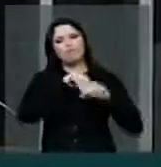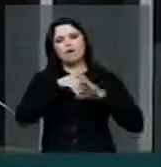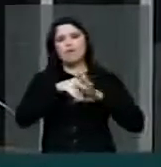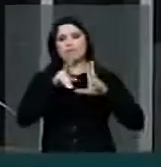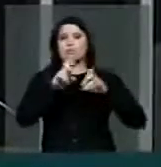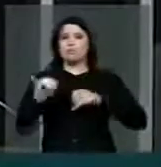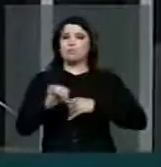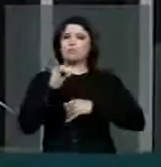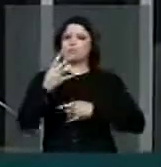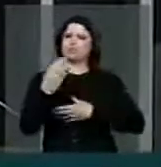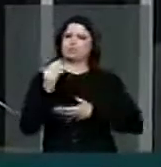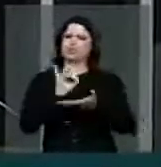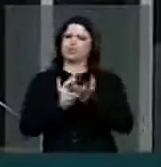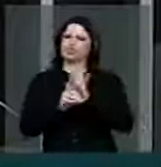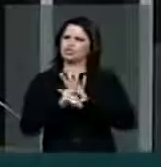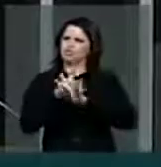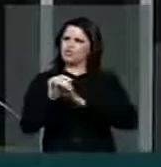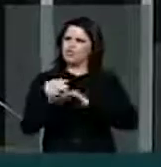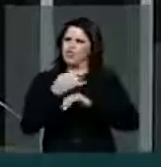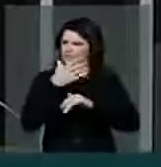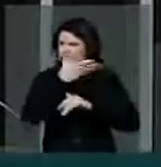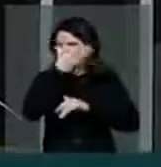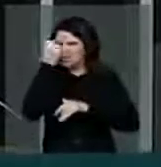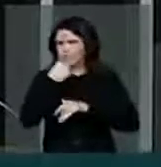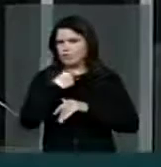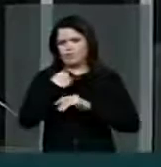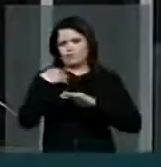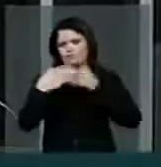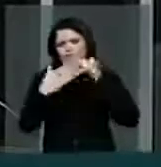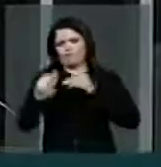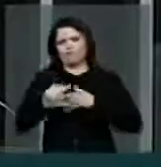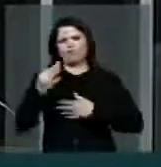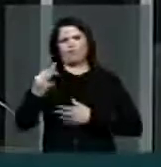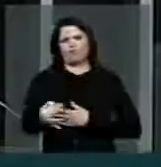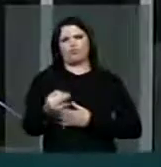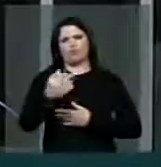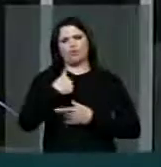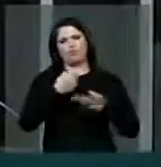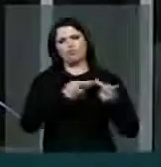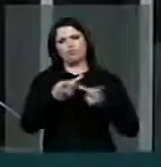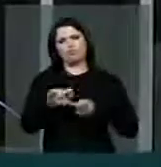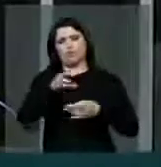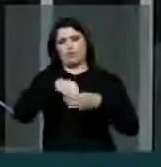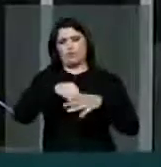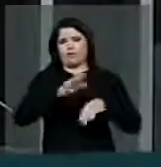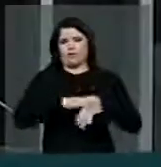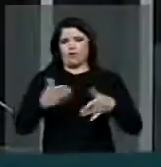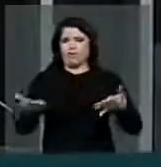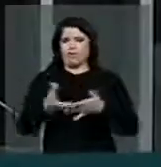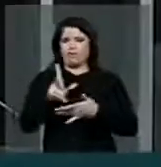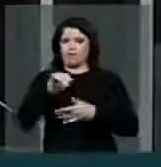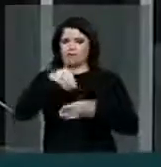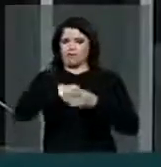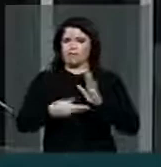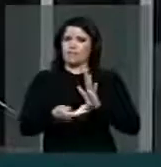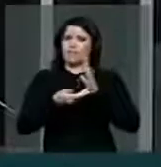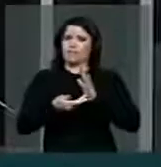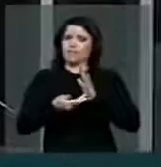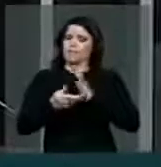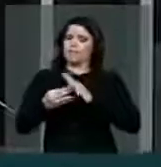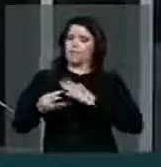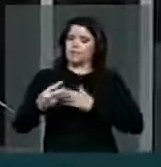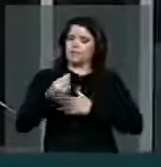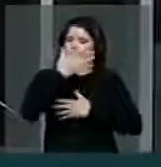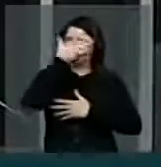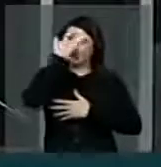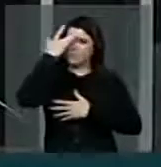matéria-prima essencial e insubstituível à construção do futuro, convidamos neste momento esta casa, nossos